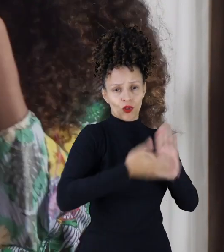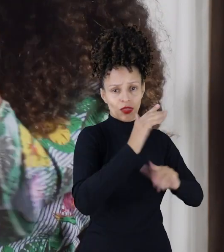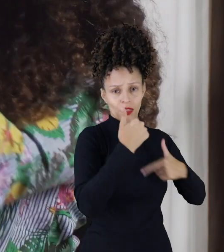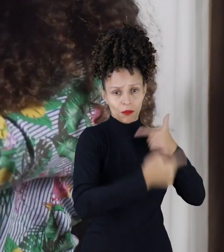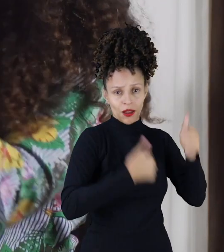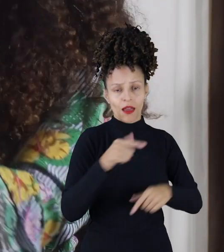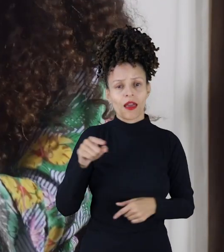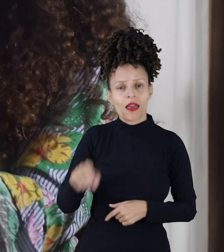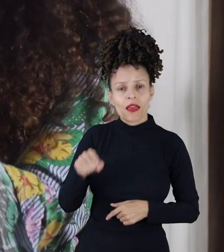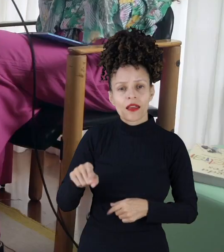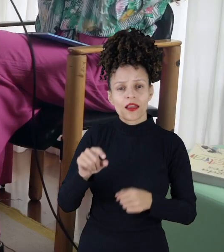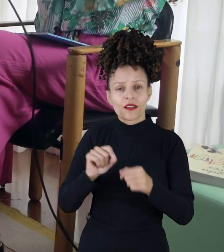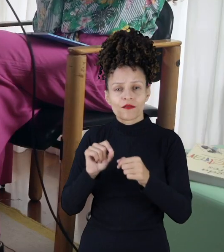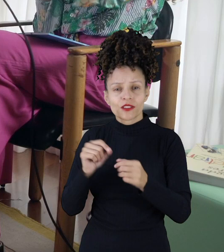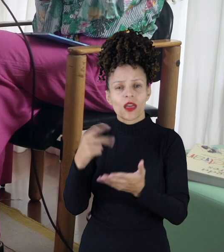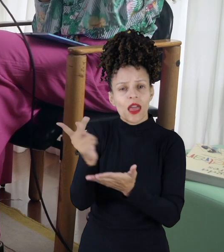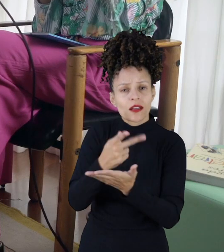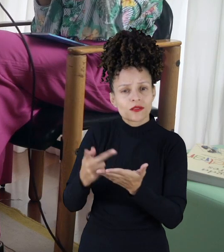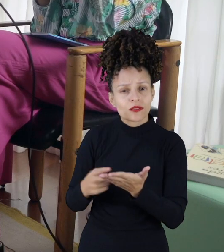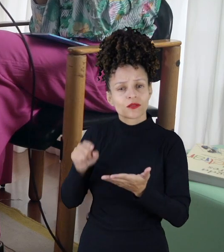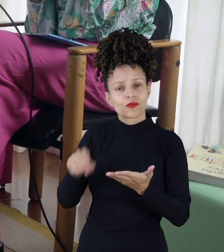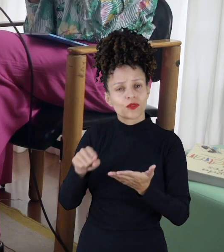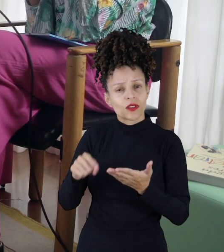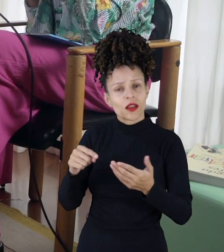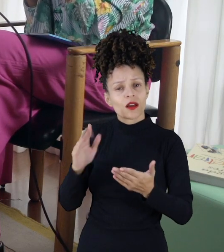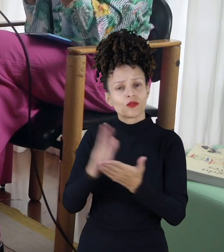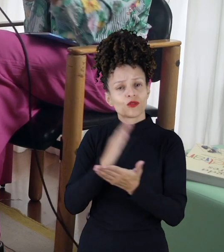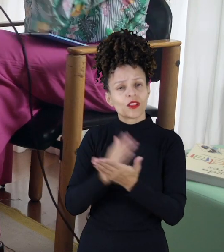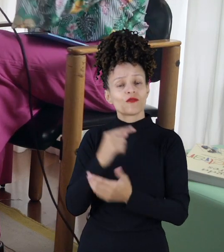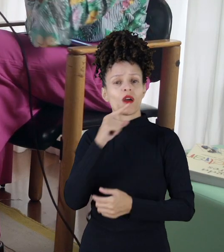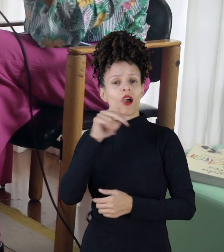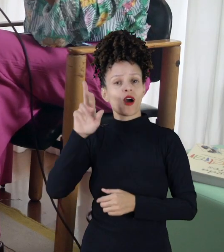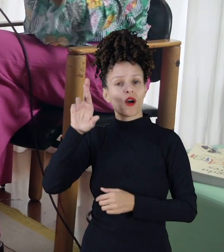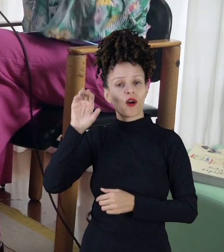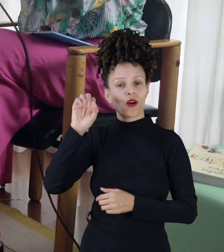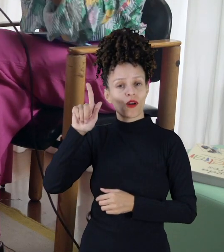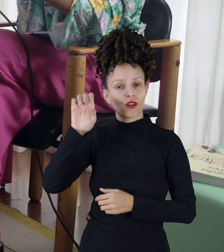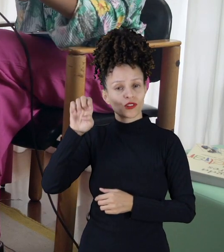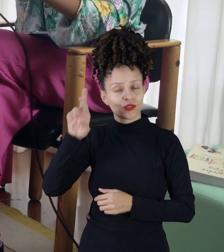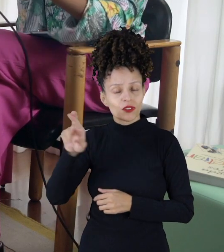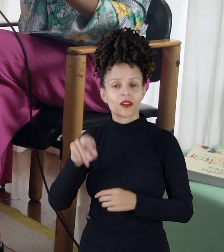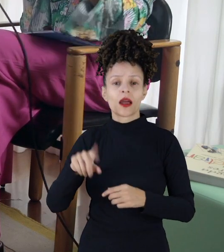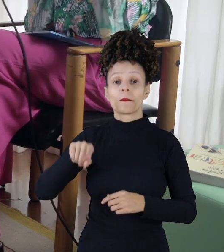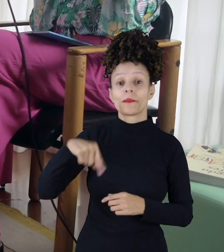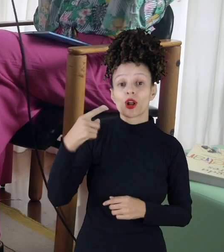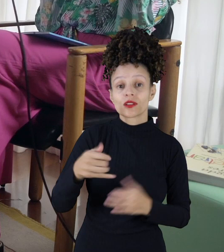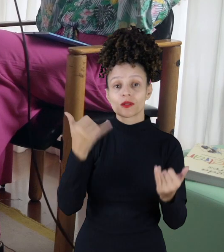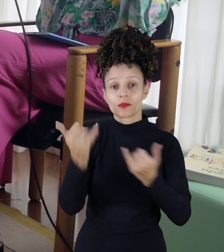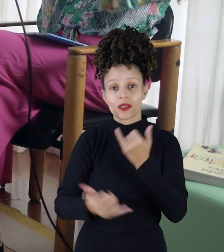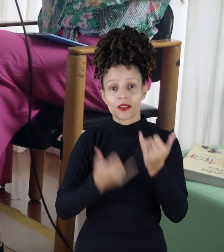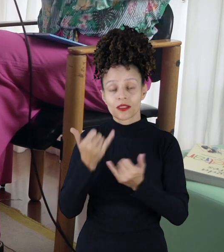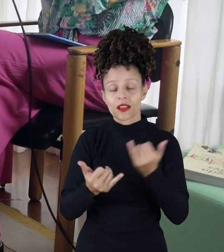brincando enquanto a mãe foi trabalhar, que eu falo, essa ilustração é do livro do Roger. E aí você vai